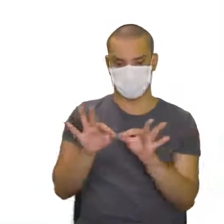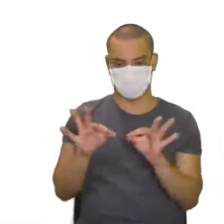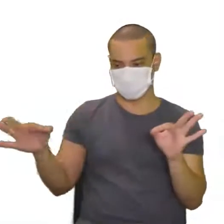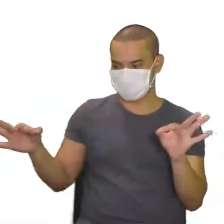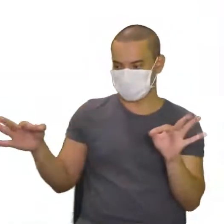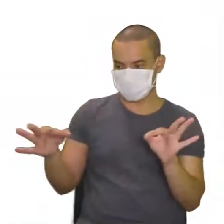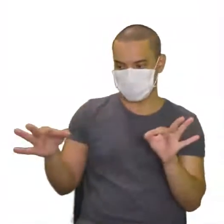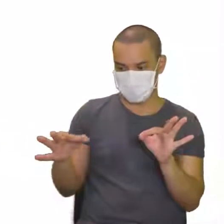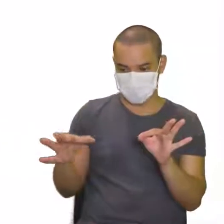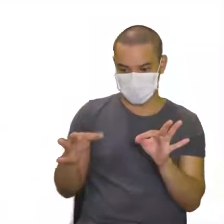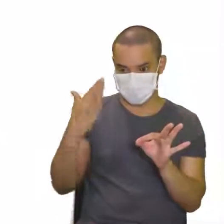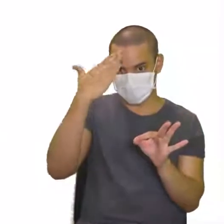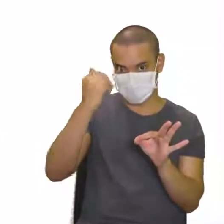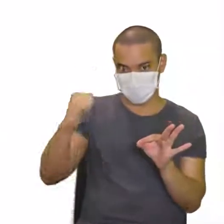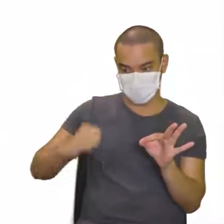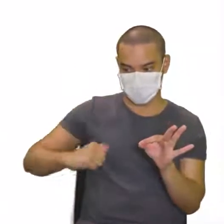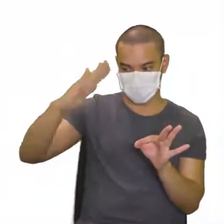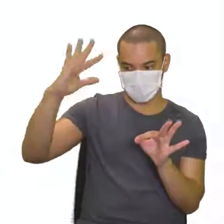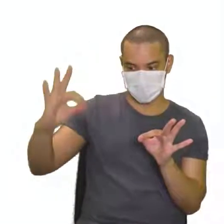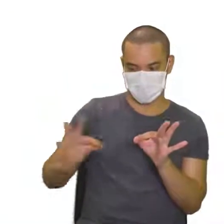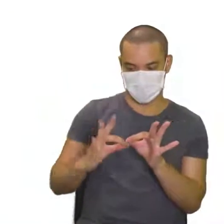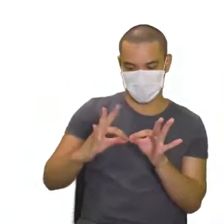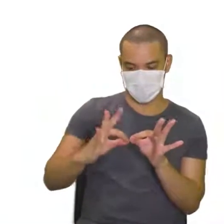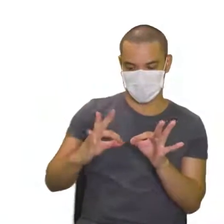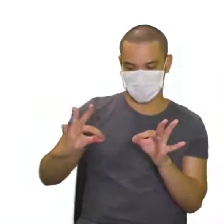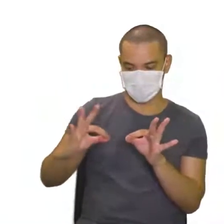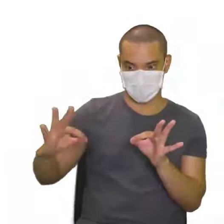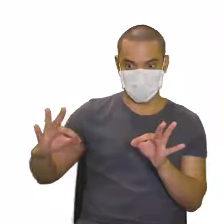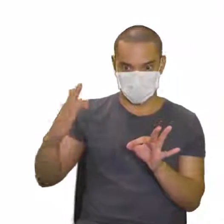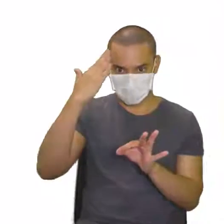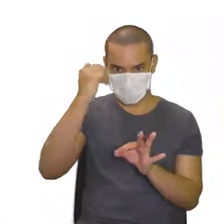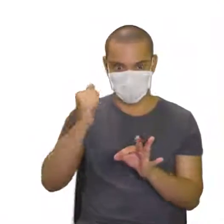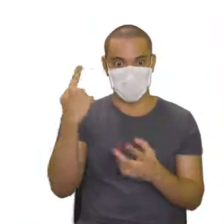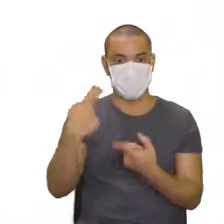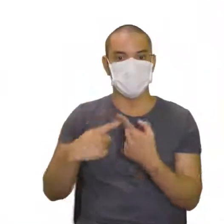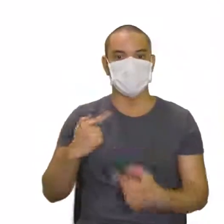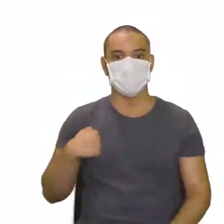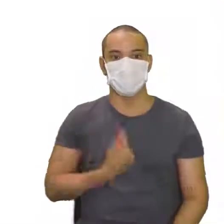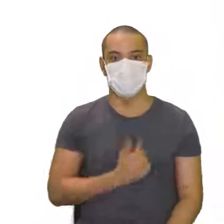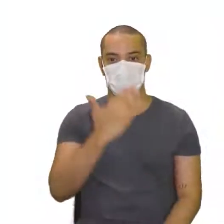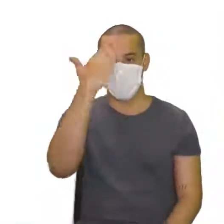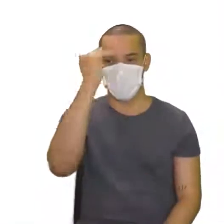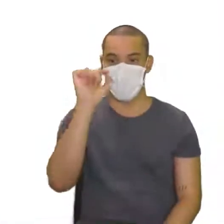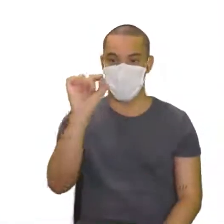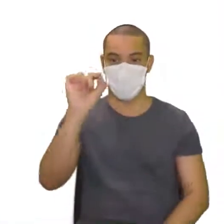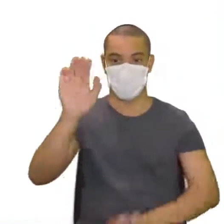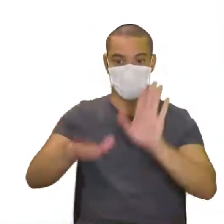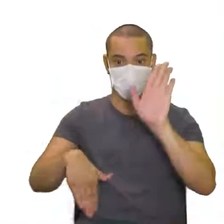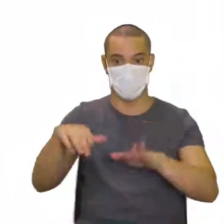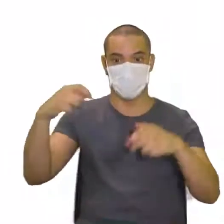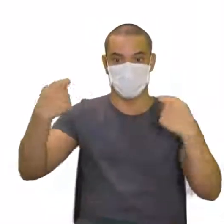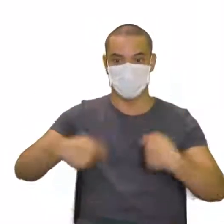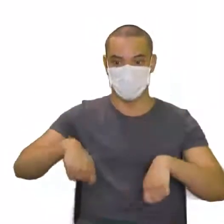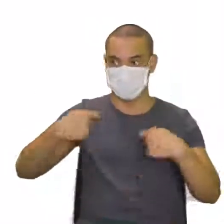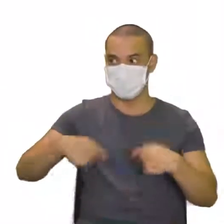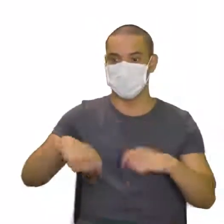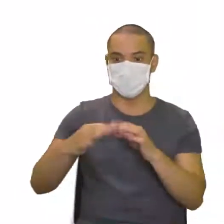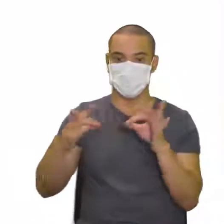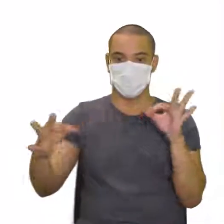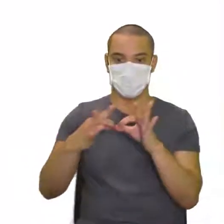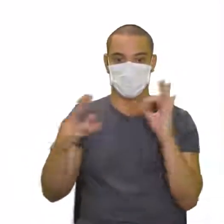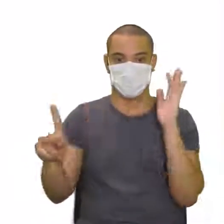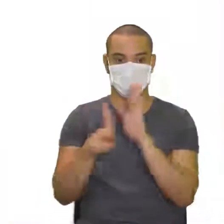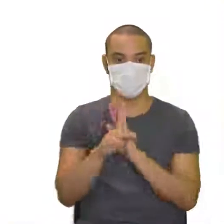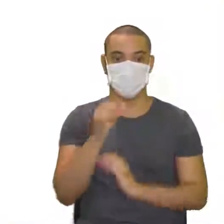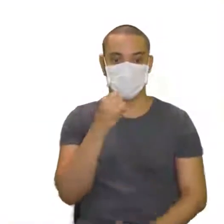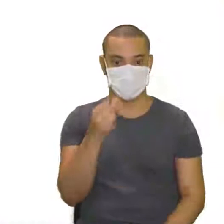relação ao condutor aumenta, porque nós vimos que este campo, ele depende o quê? Além da permissividade da corrente,